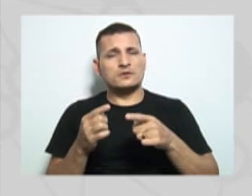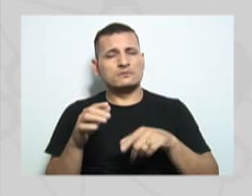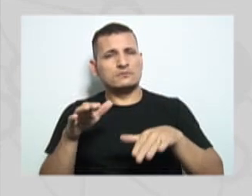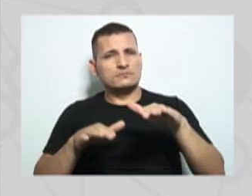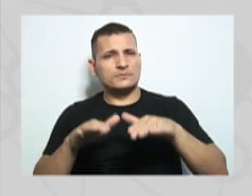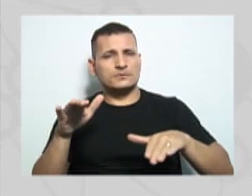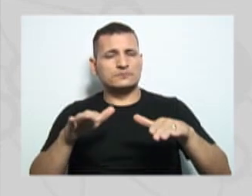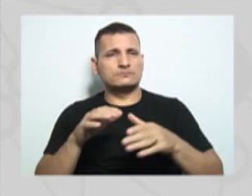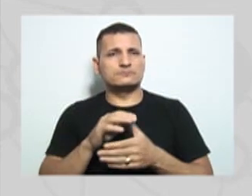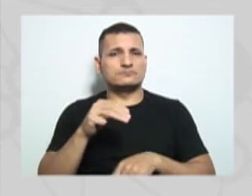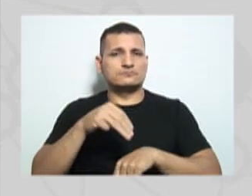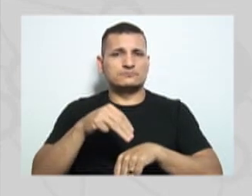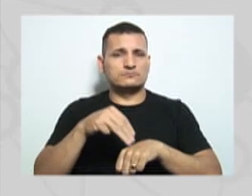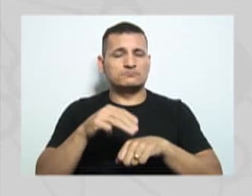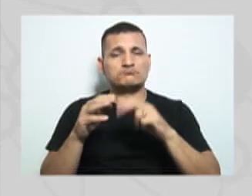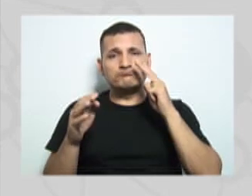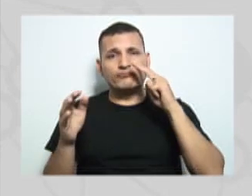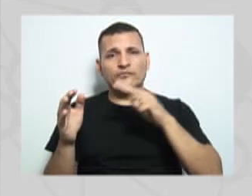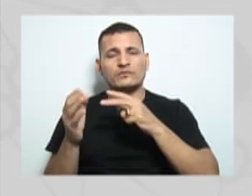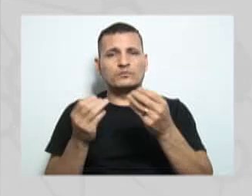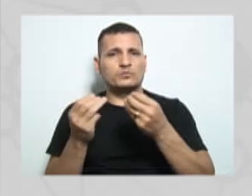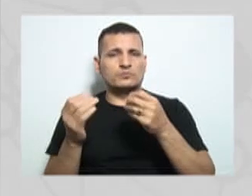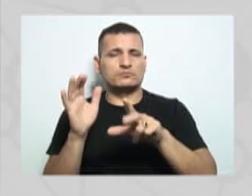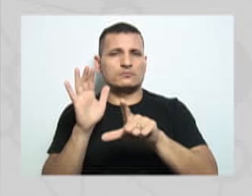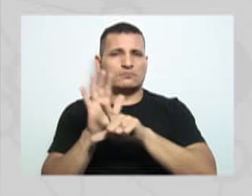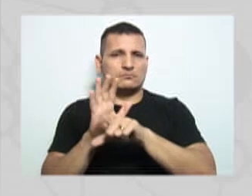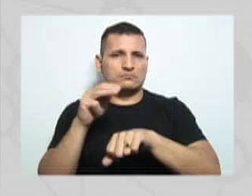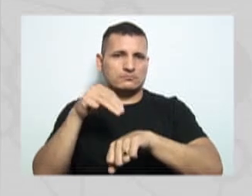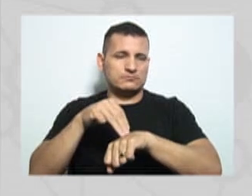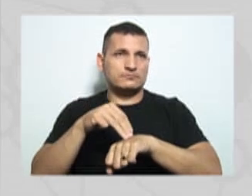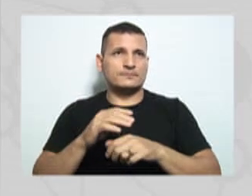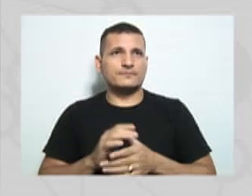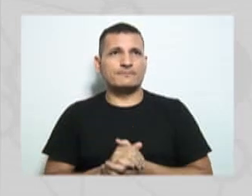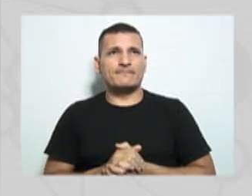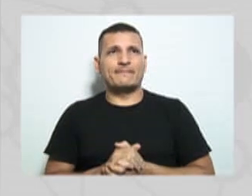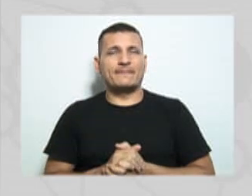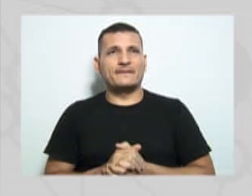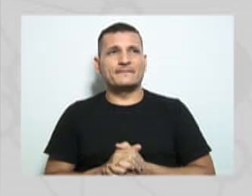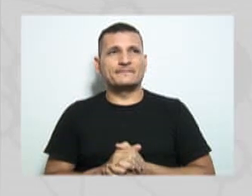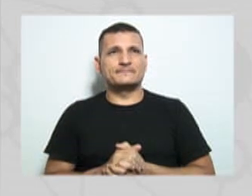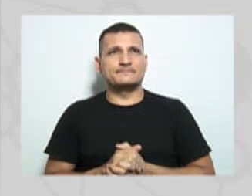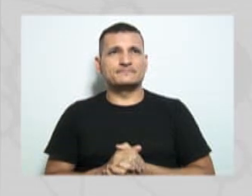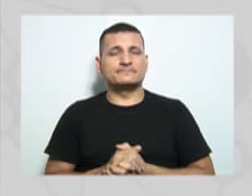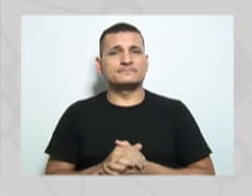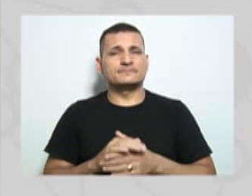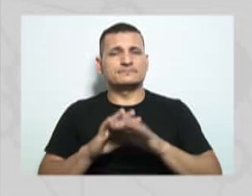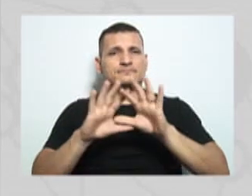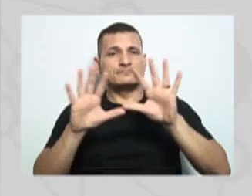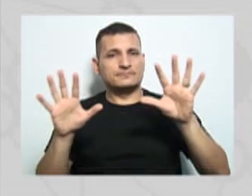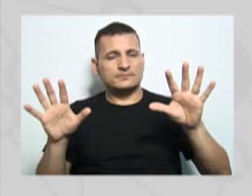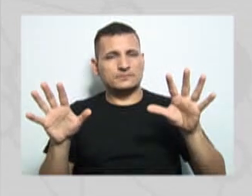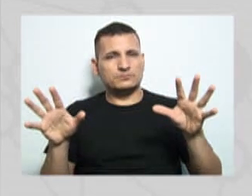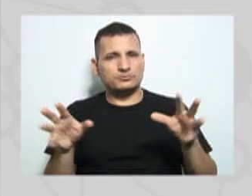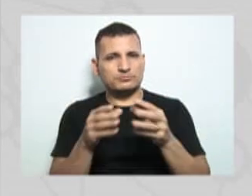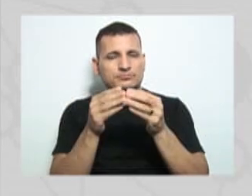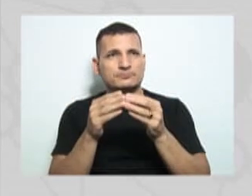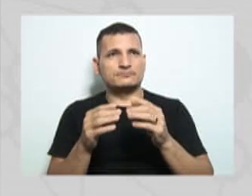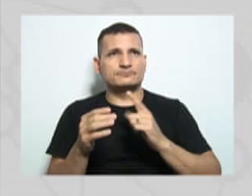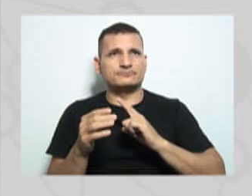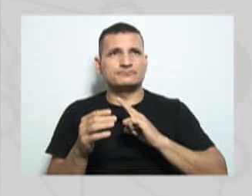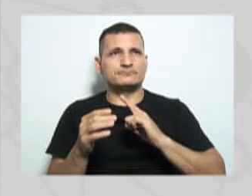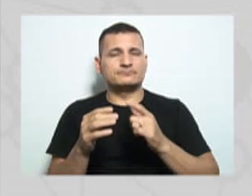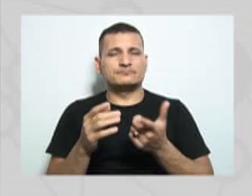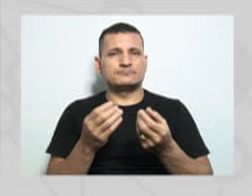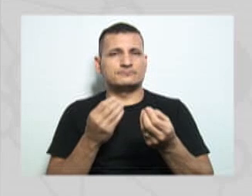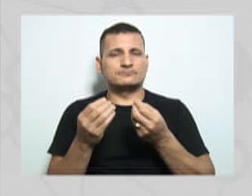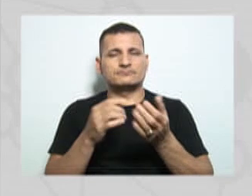isso tem que ser visto de acordo com o município. Nós temos aqui um resumo. Resumo da